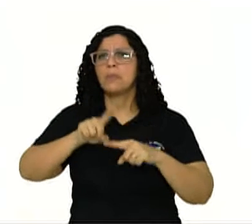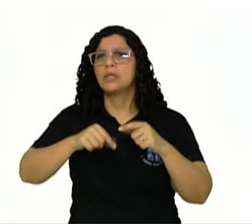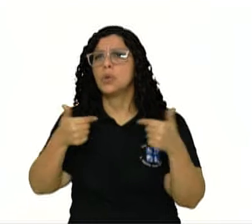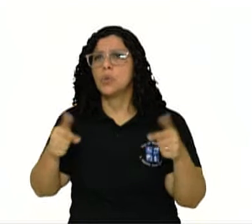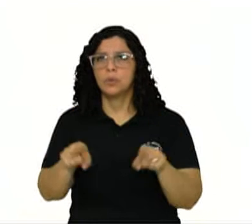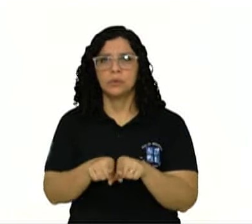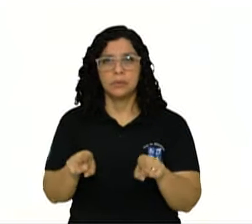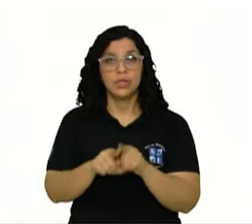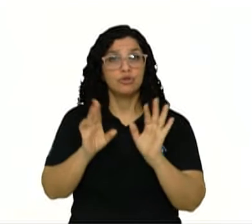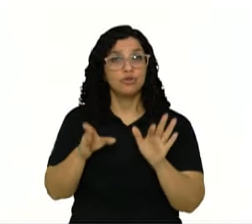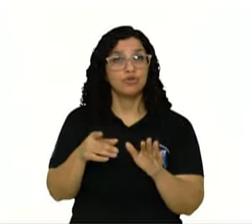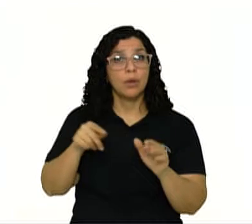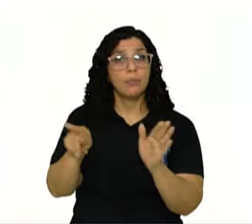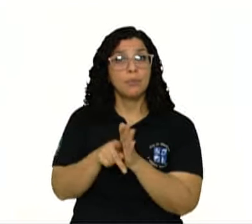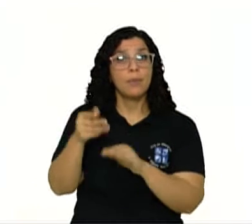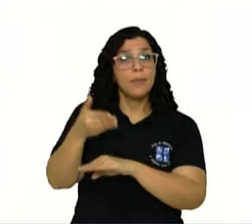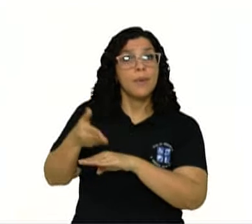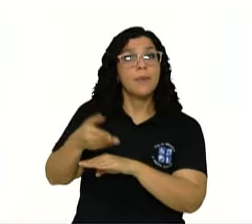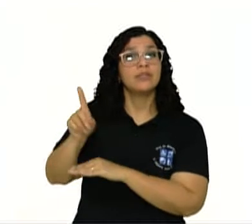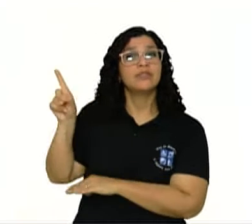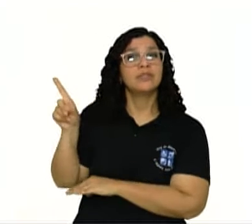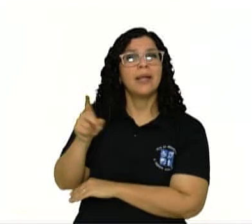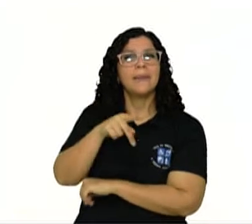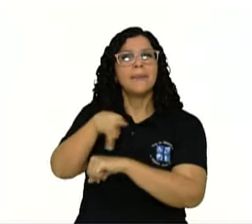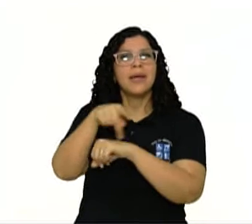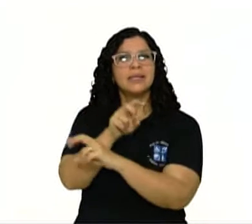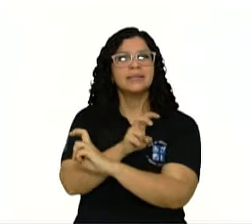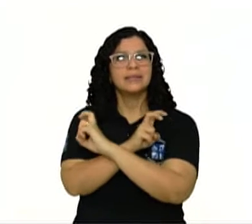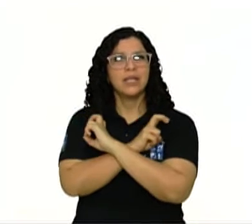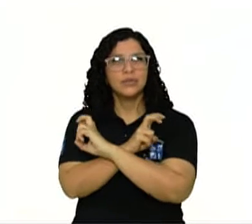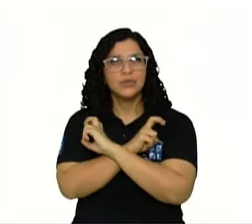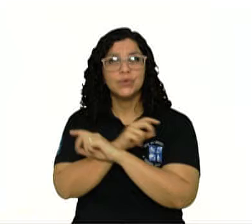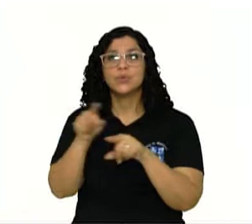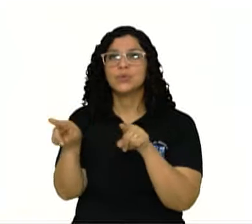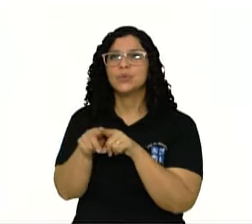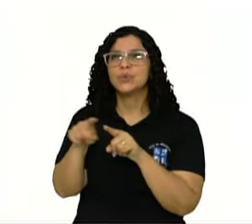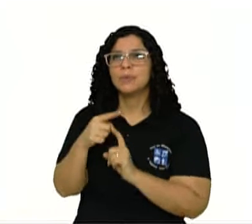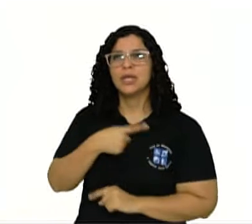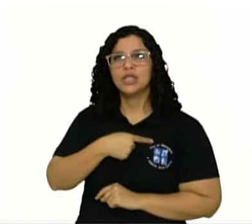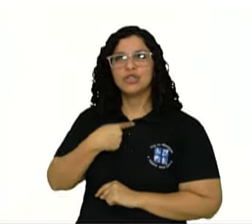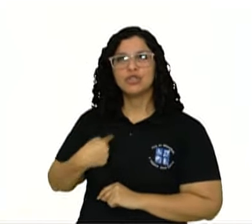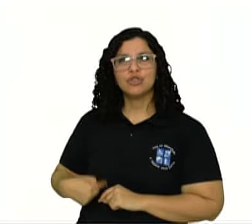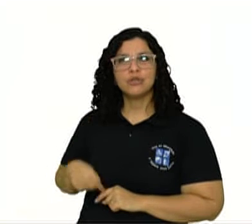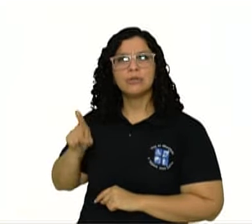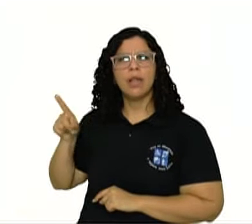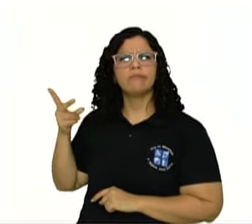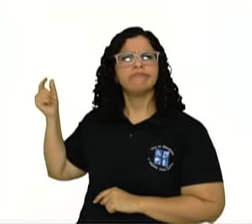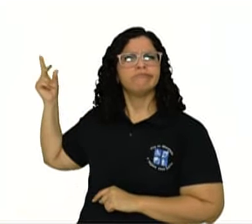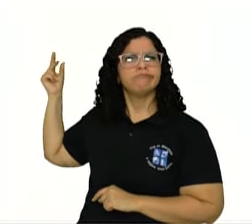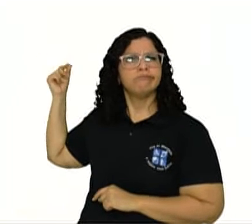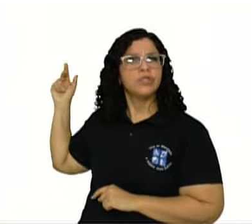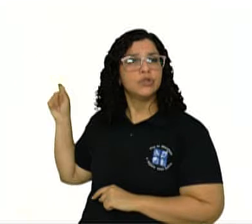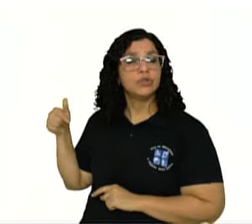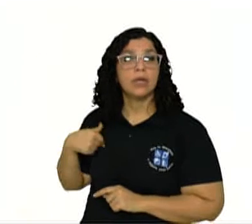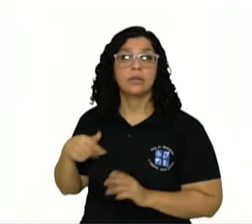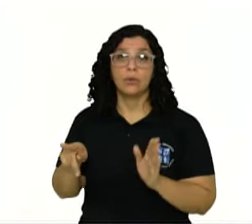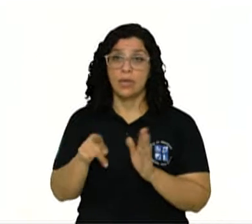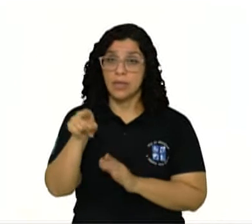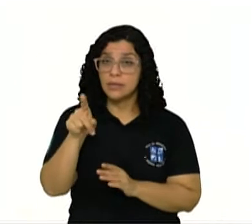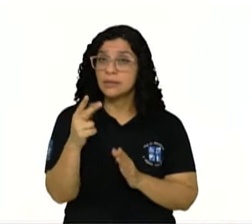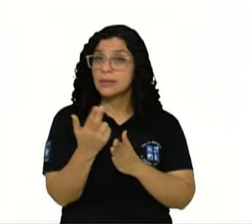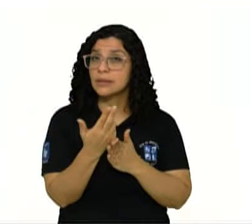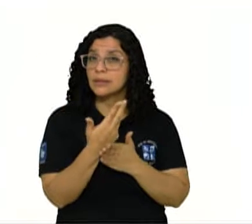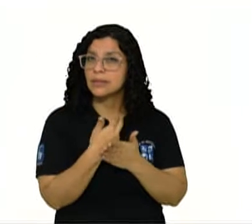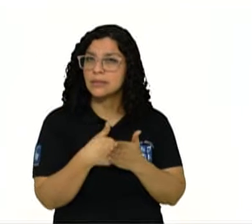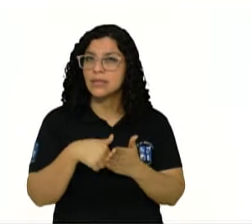né, já era empregada pelos egípcios e chineses desde a antiguidade. Então a gravura, como